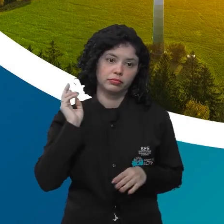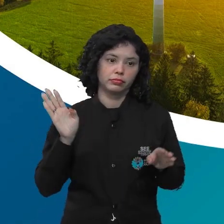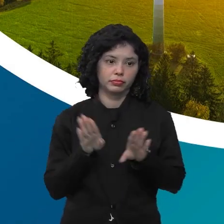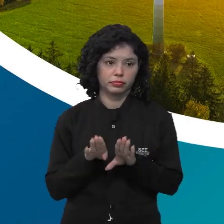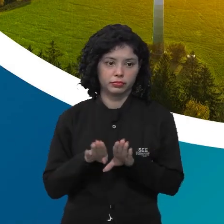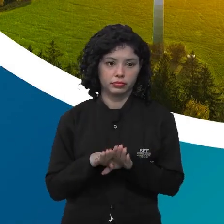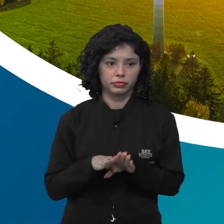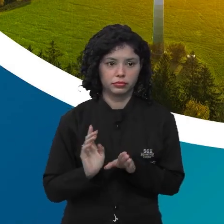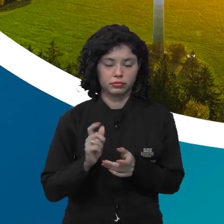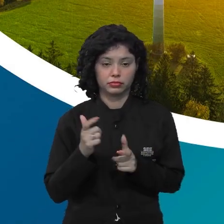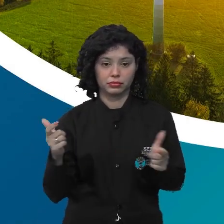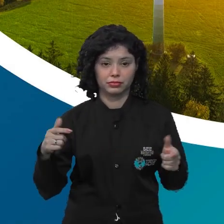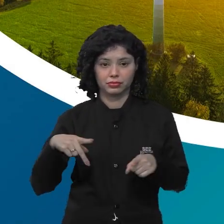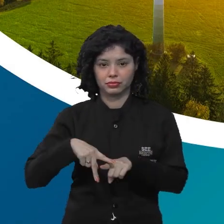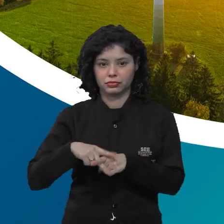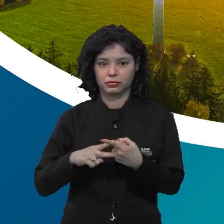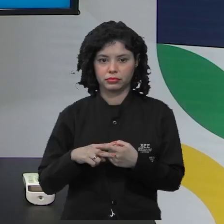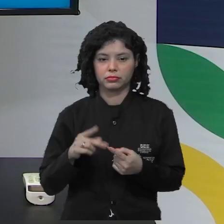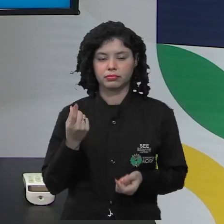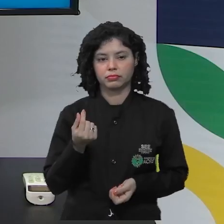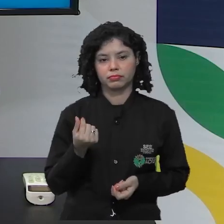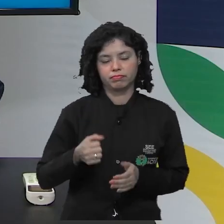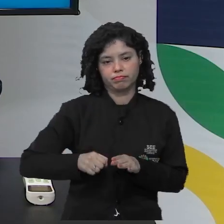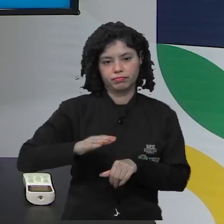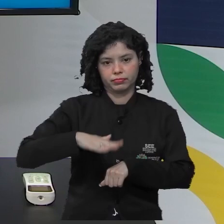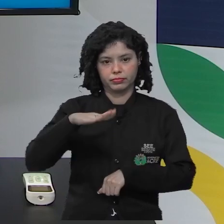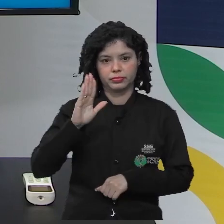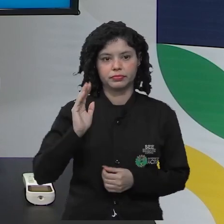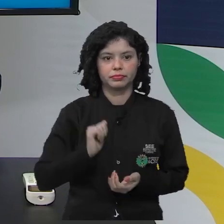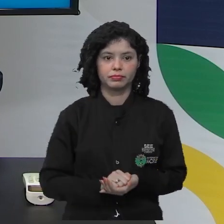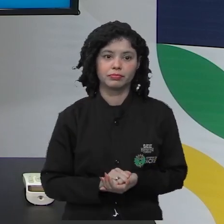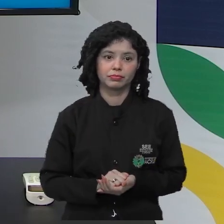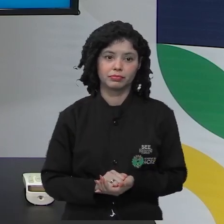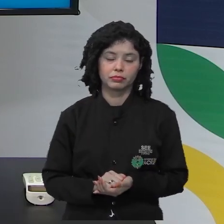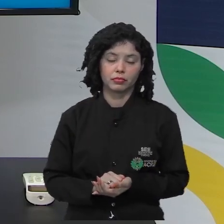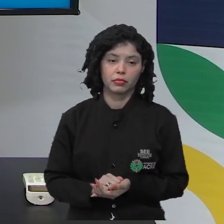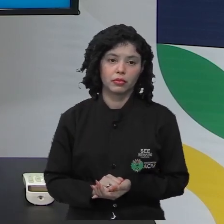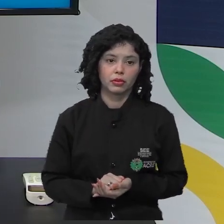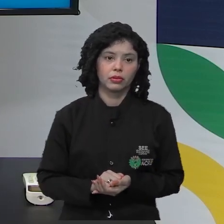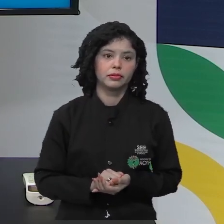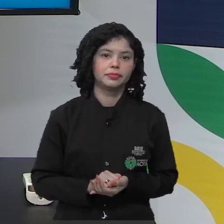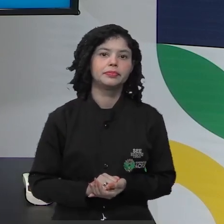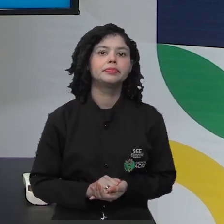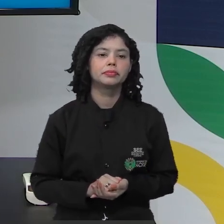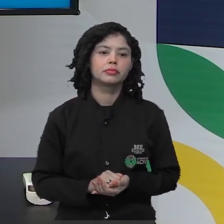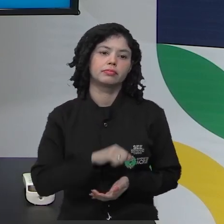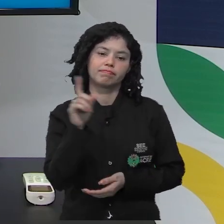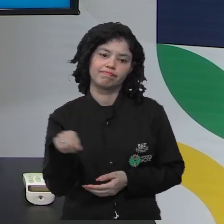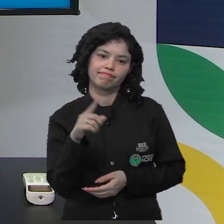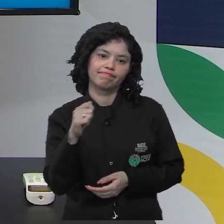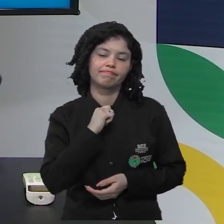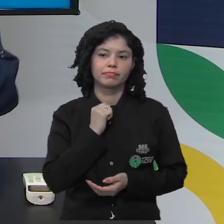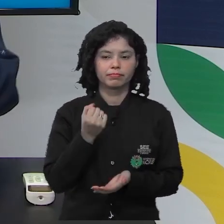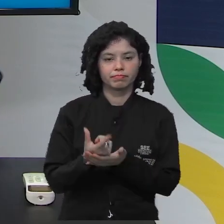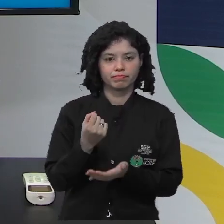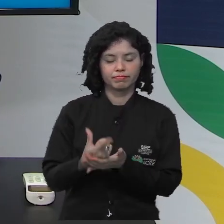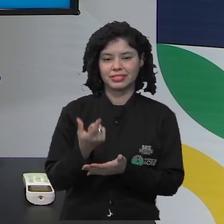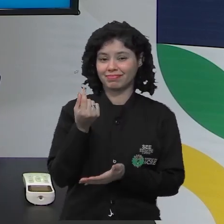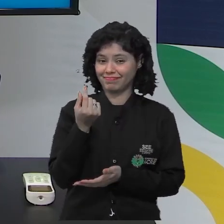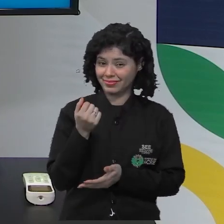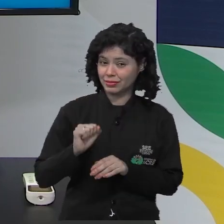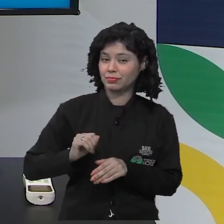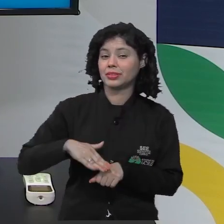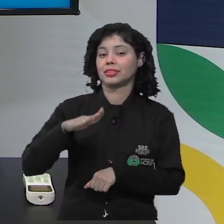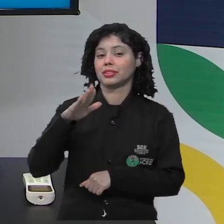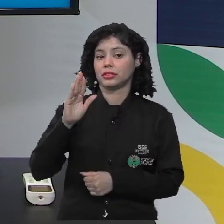um alto custo inicial de implantação, né? Então, para implantar, para colocar aí, né, o aerogerador, ele custa muito